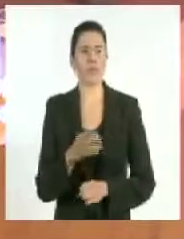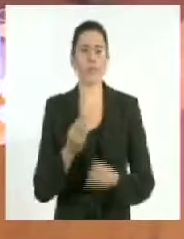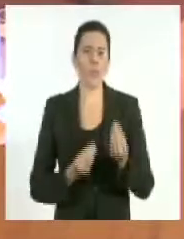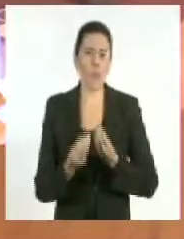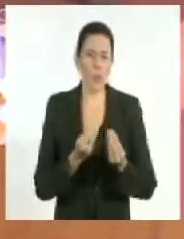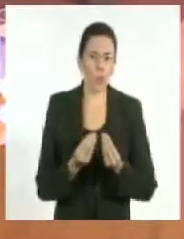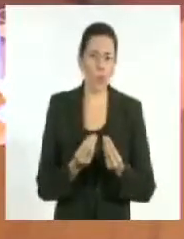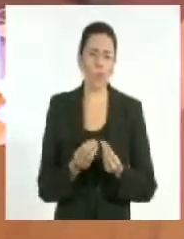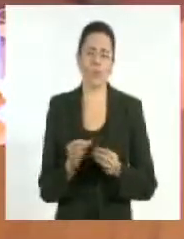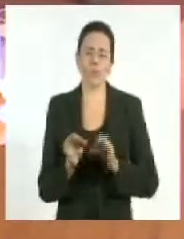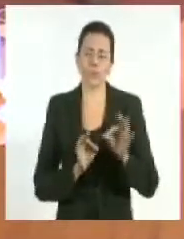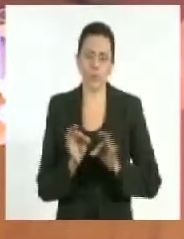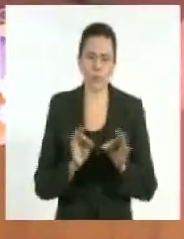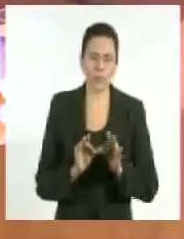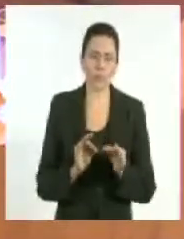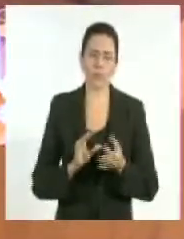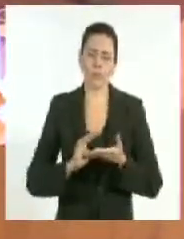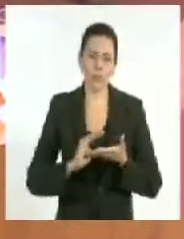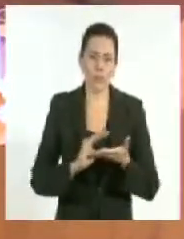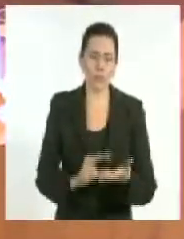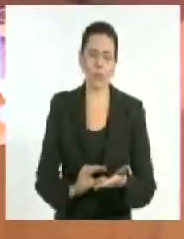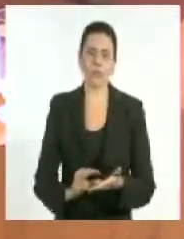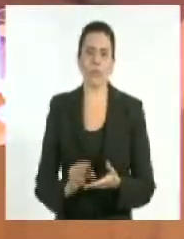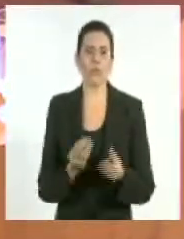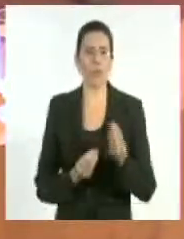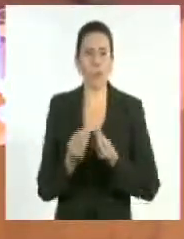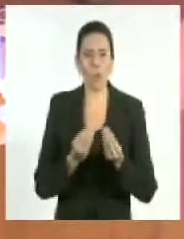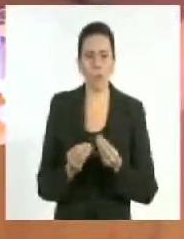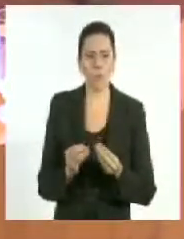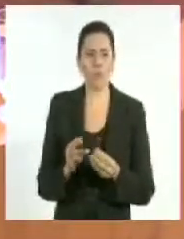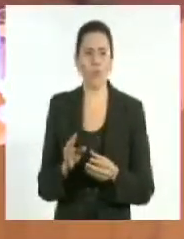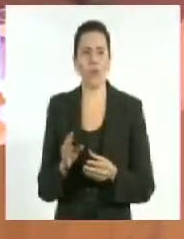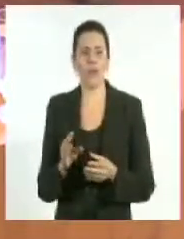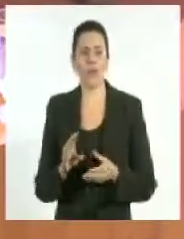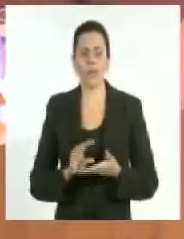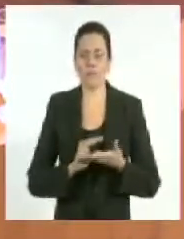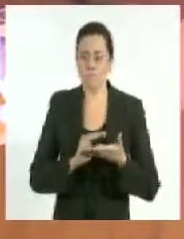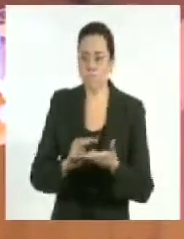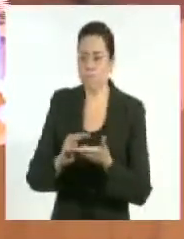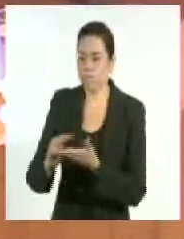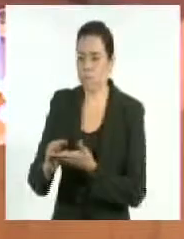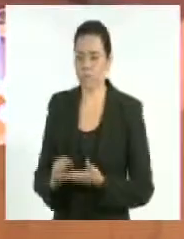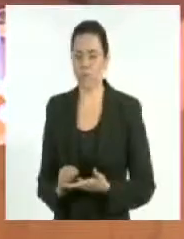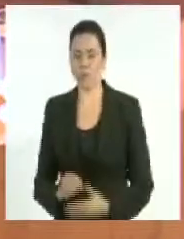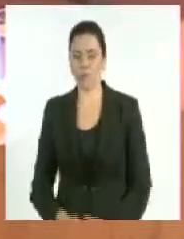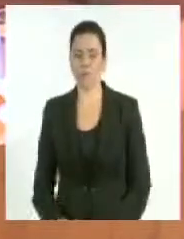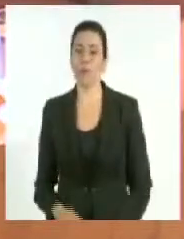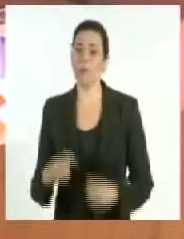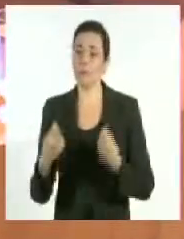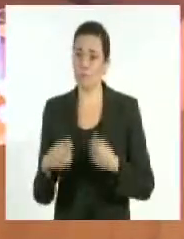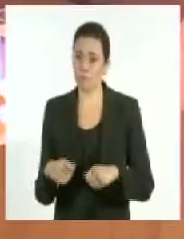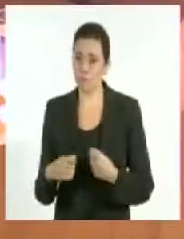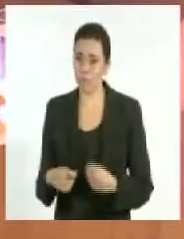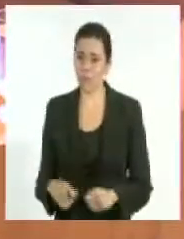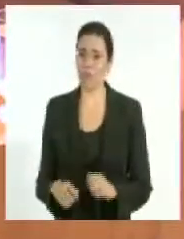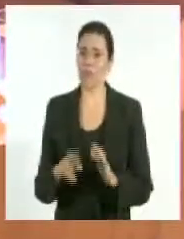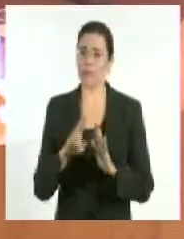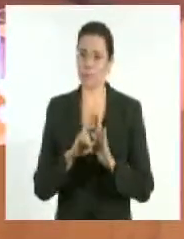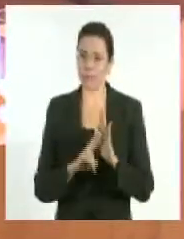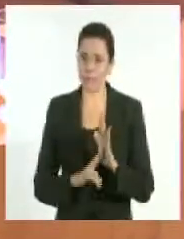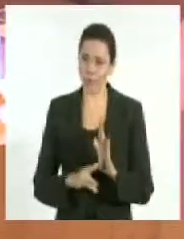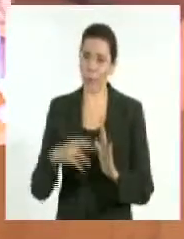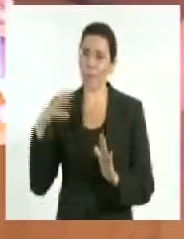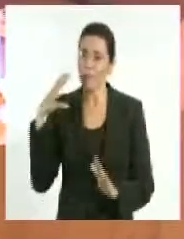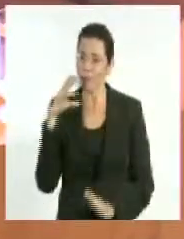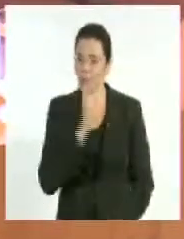corrupção. Então é urgente que se faça um novo pacto federativo no nosso país, estabelecendo a competência de cada